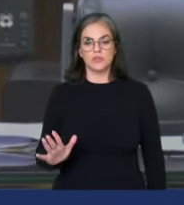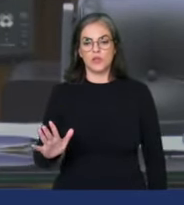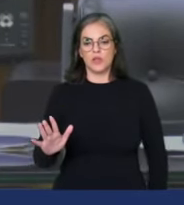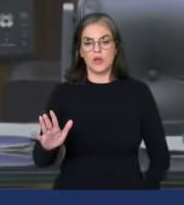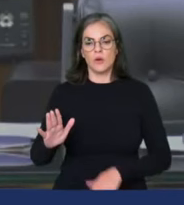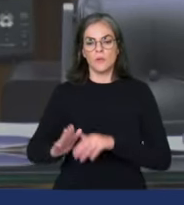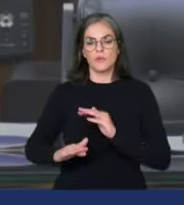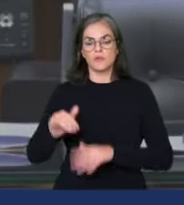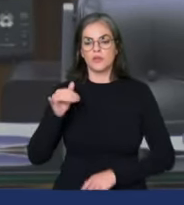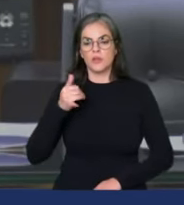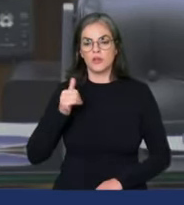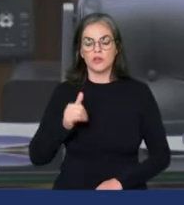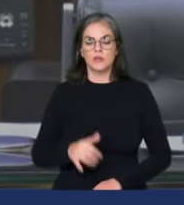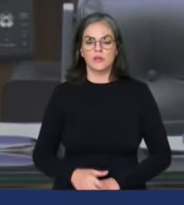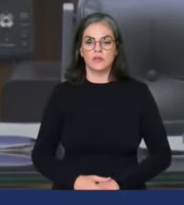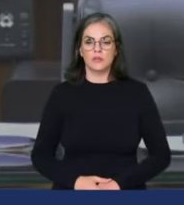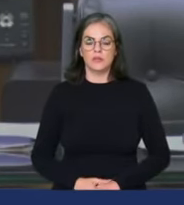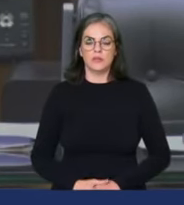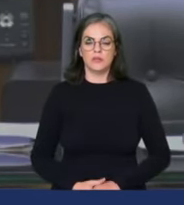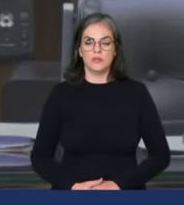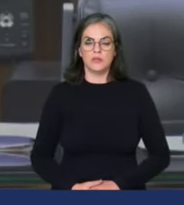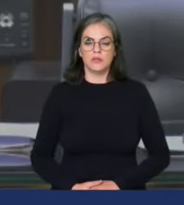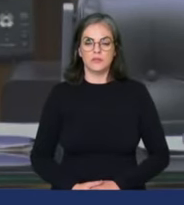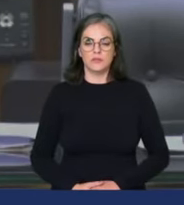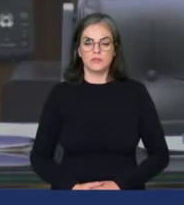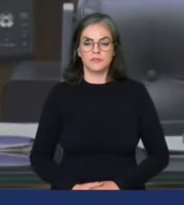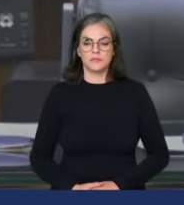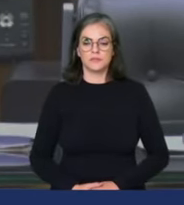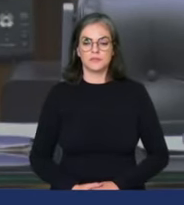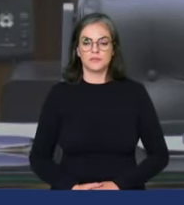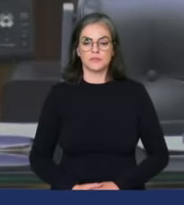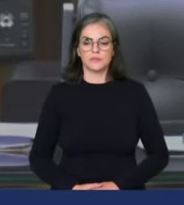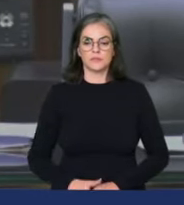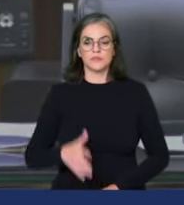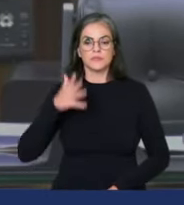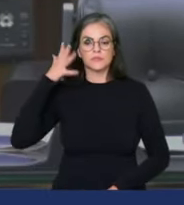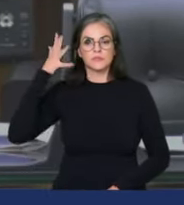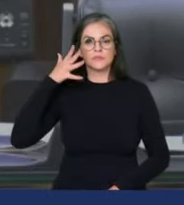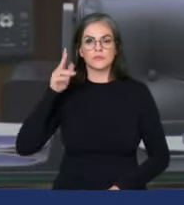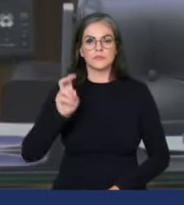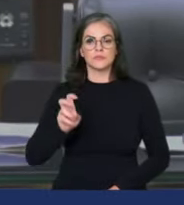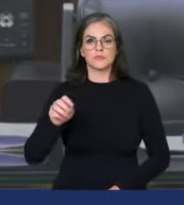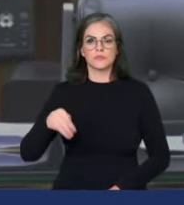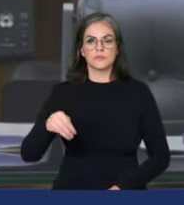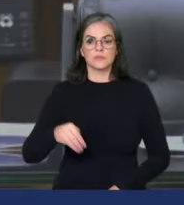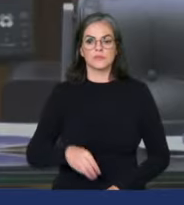fazer uso da palavra pelo tempo de 5 minutos.